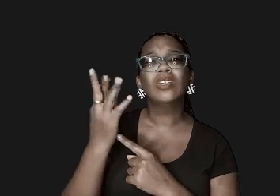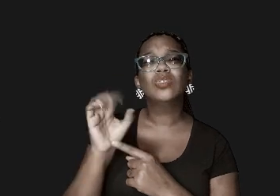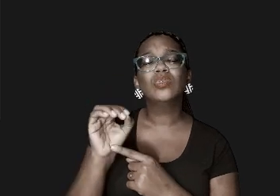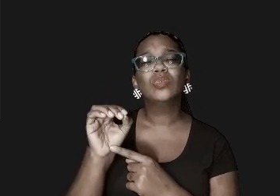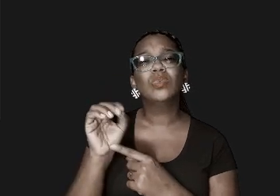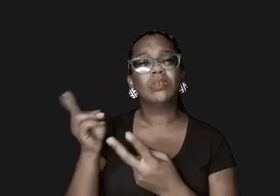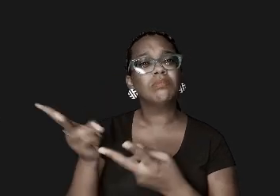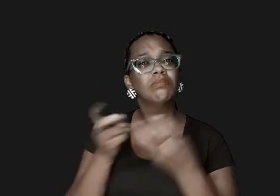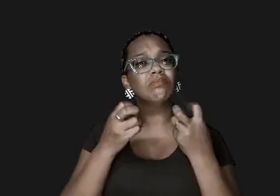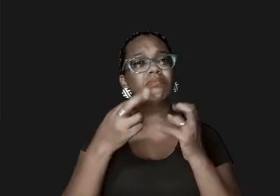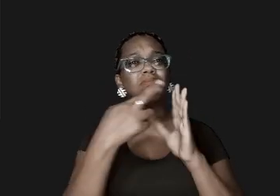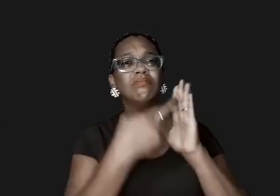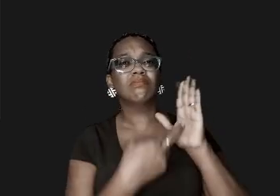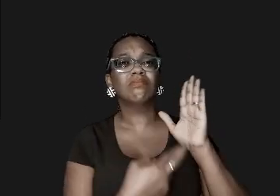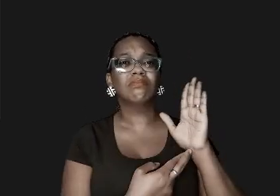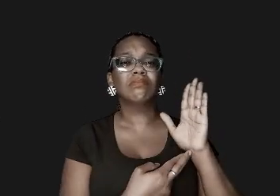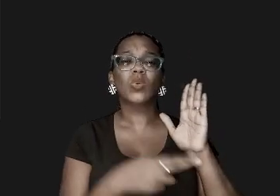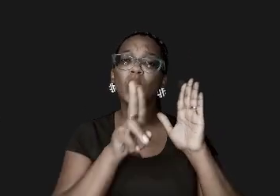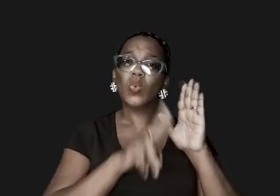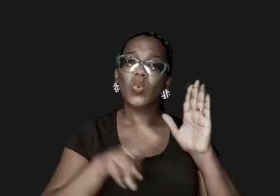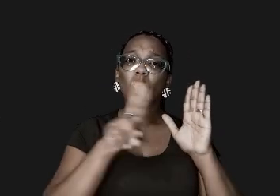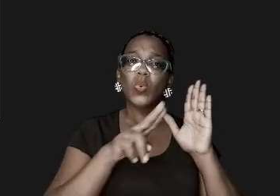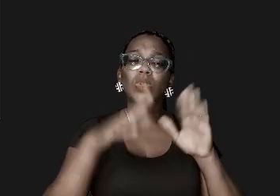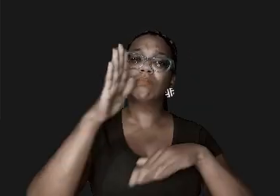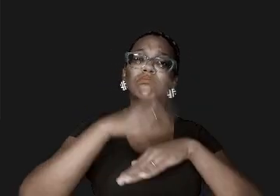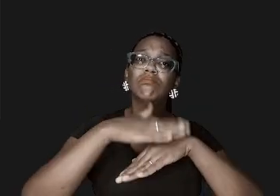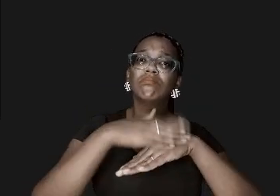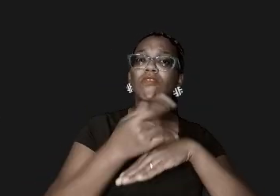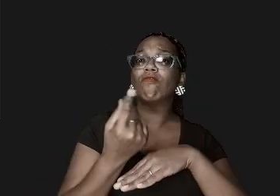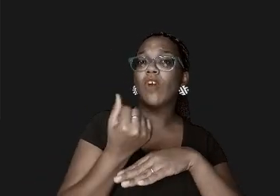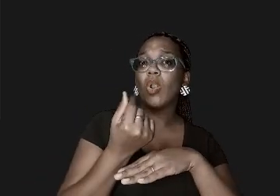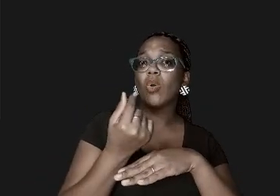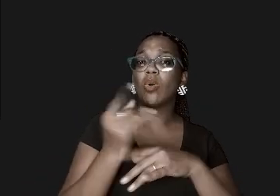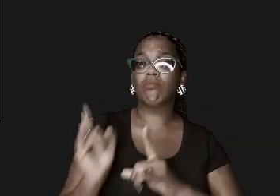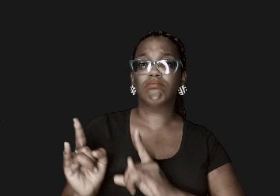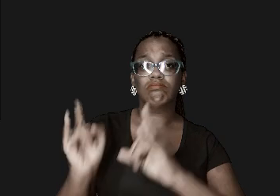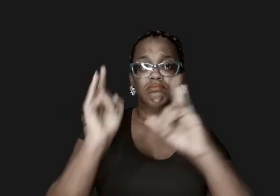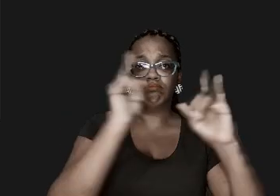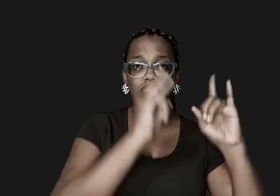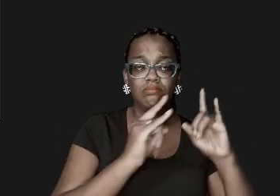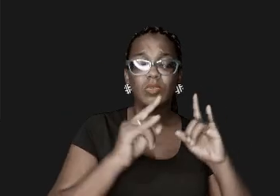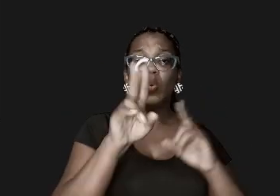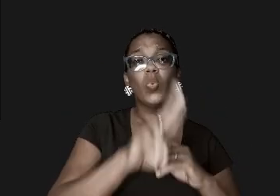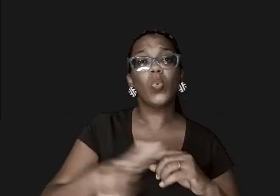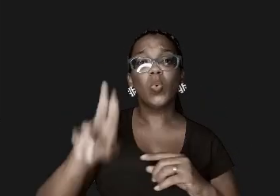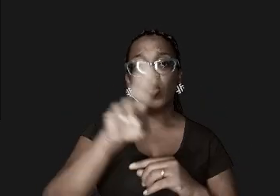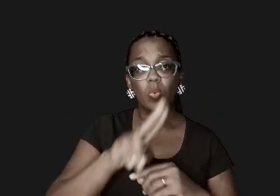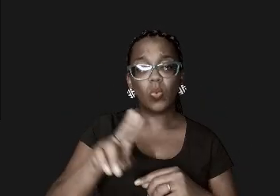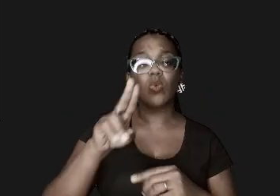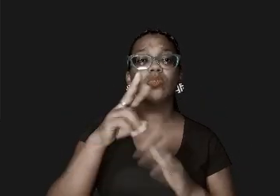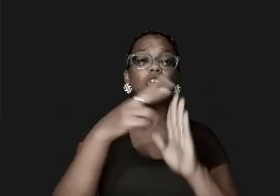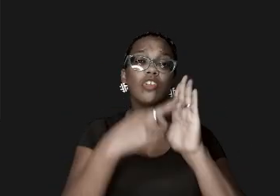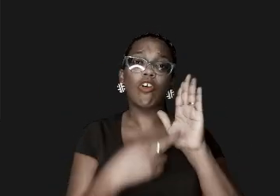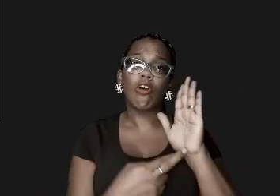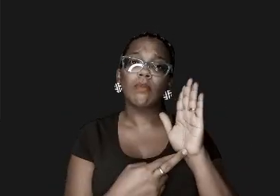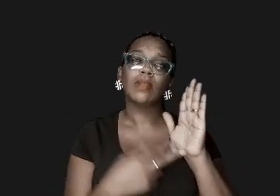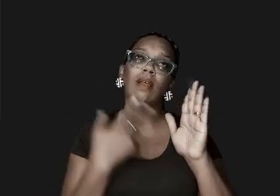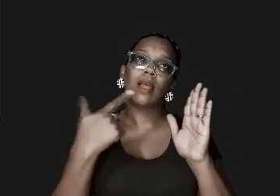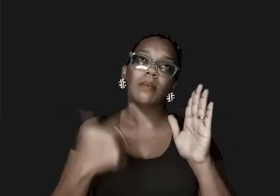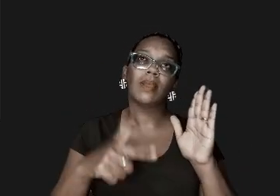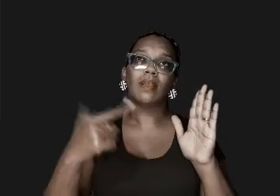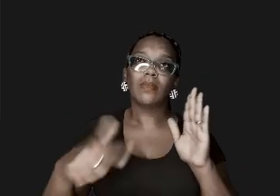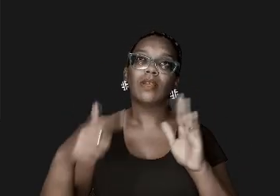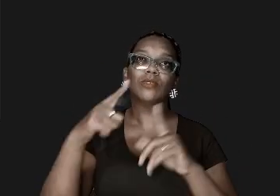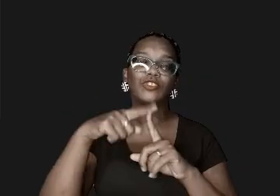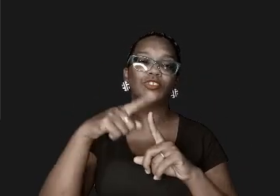mobiliários sem lastro o lastro ele é percebido na realização de regência do próprio título